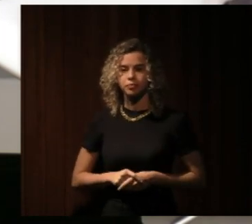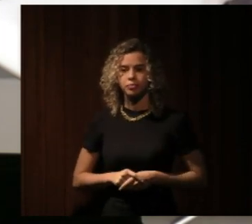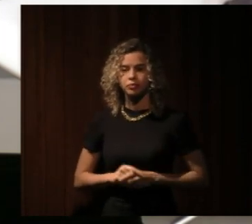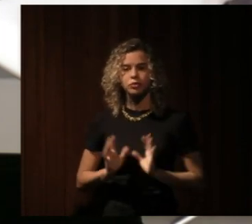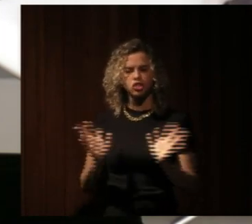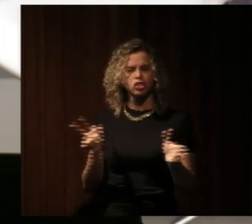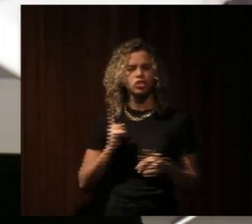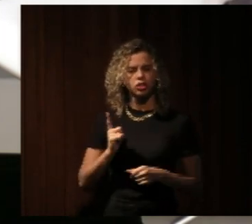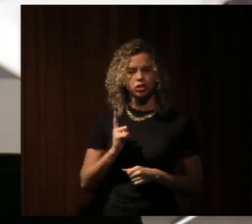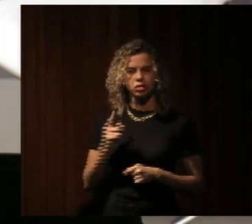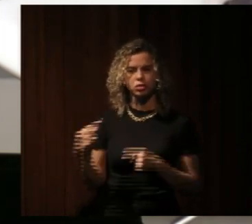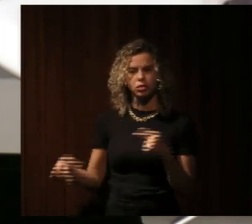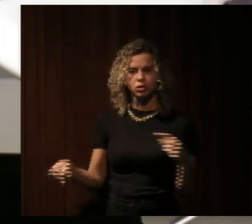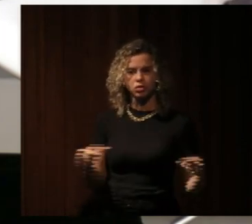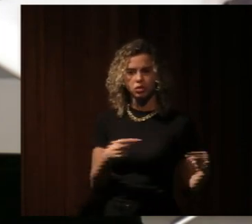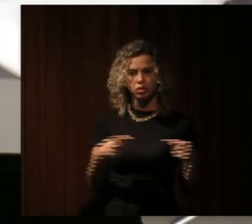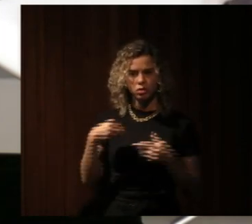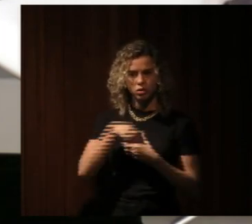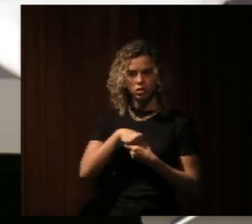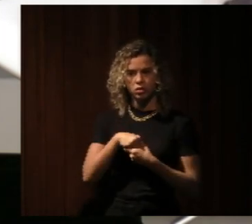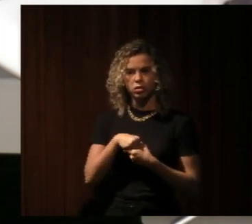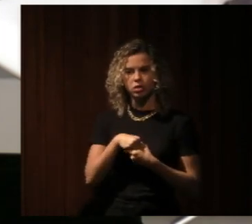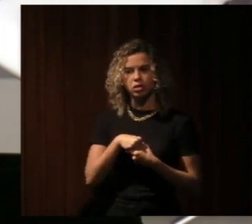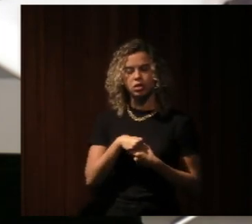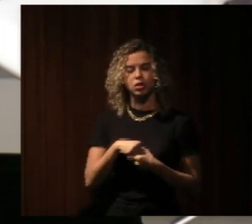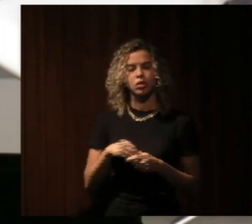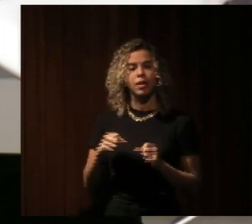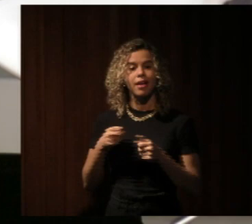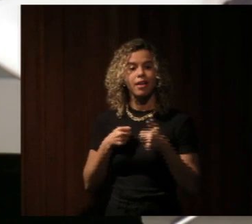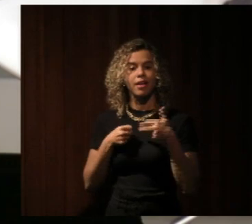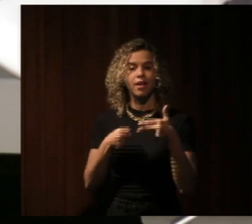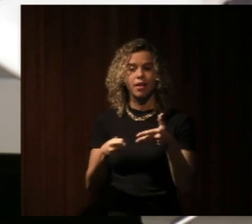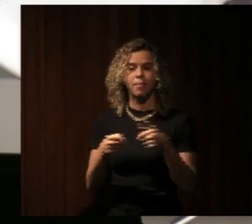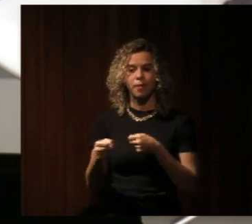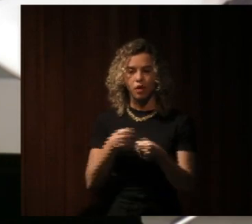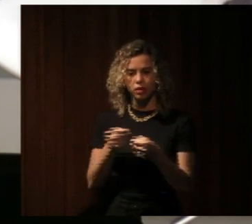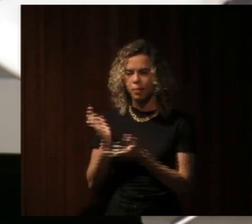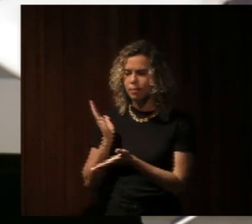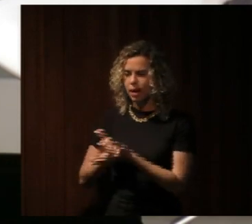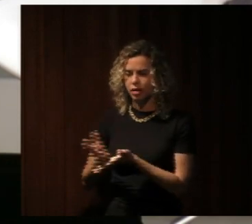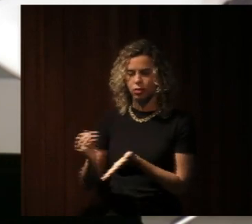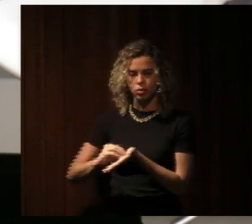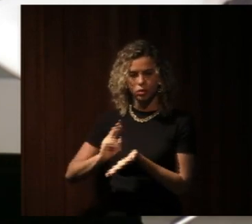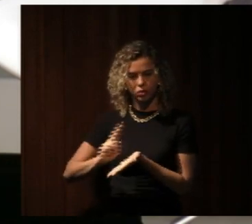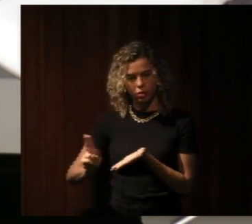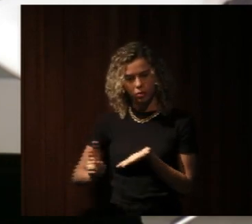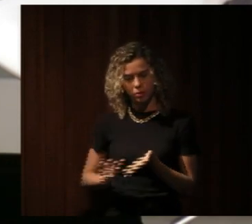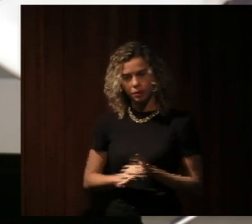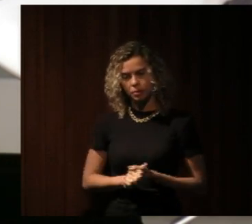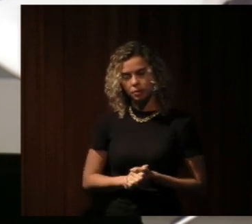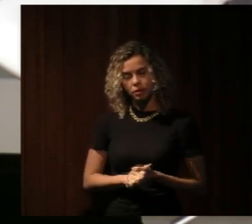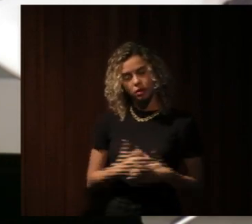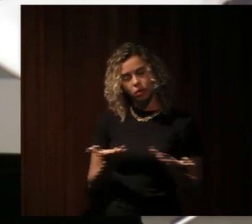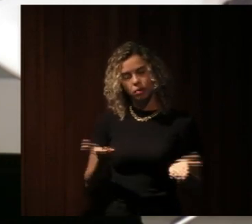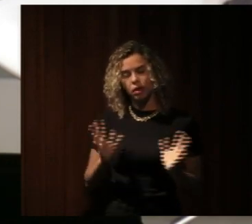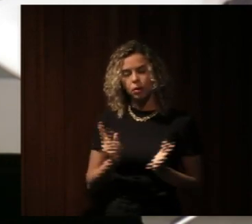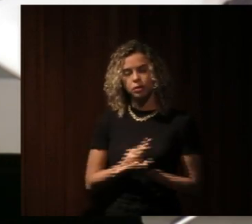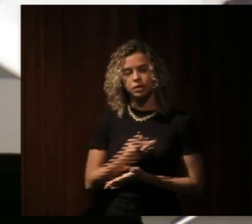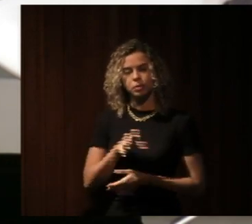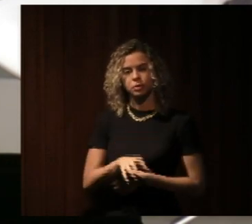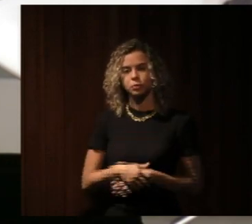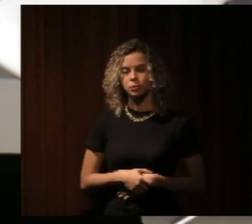hav ali uma uma discussão interna ali trazida muito pelos repórteres que a gente deveria parar de fazer isso e foi assim que